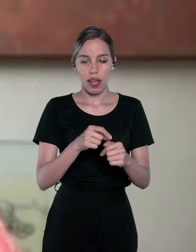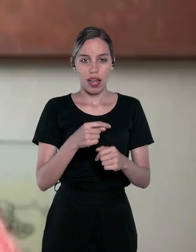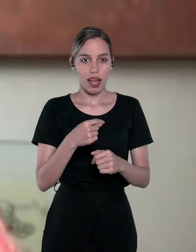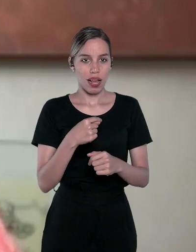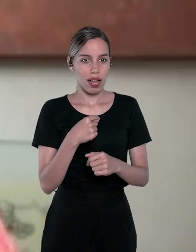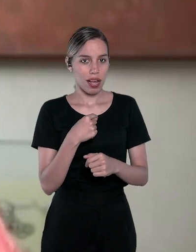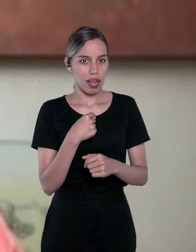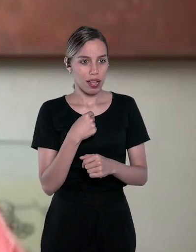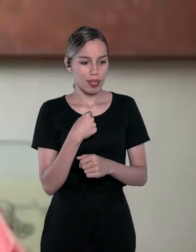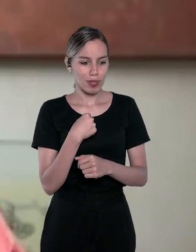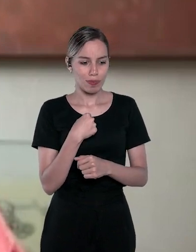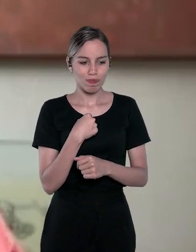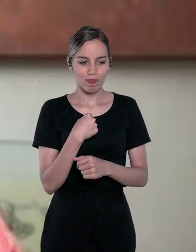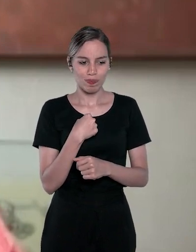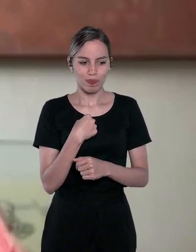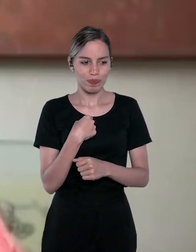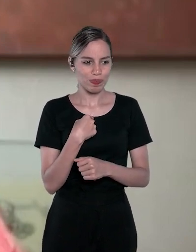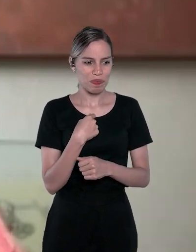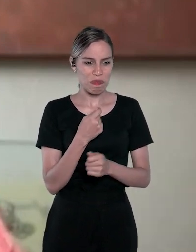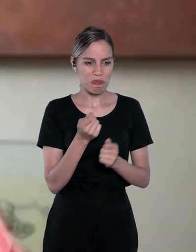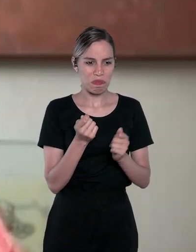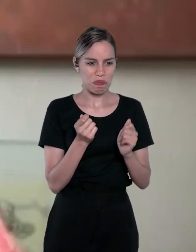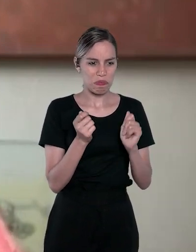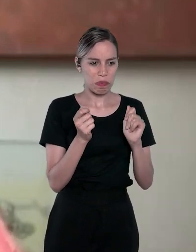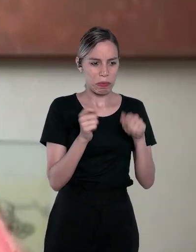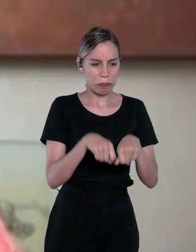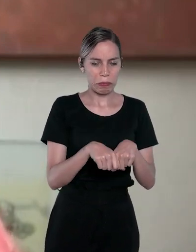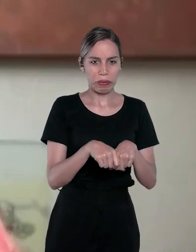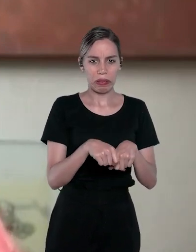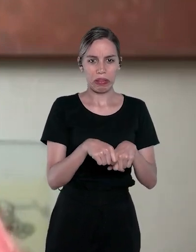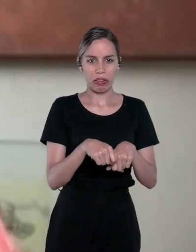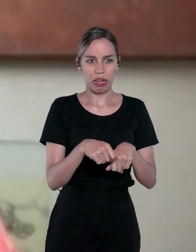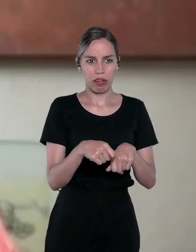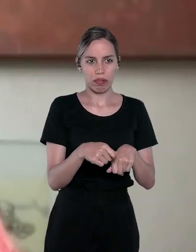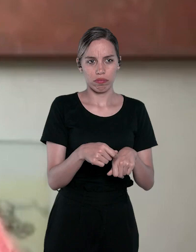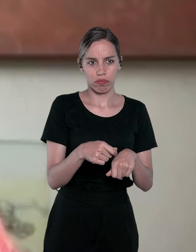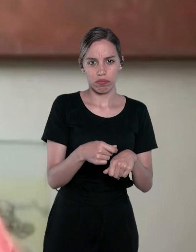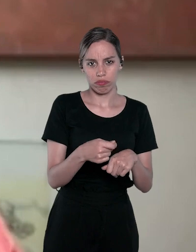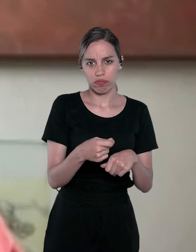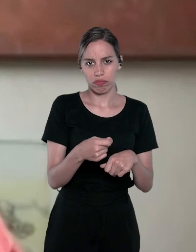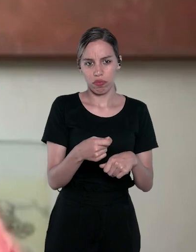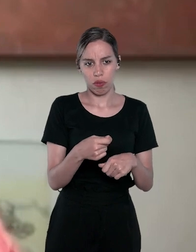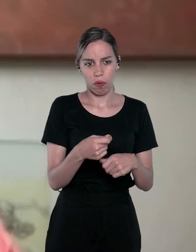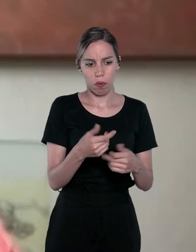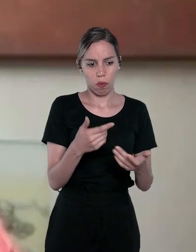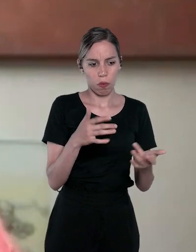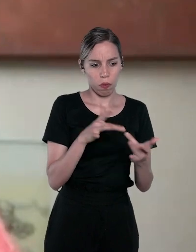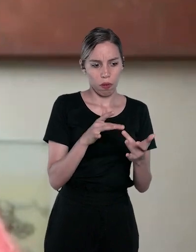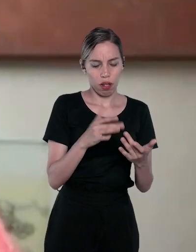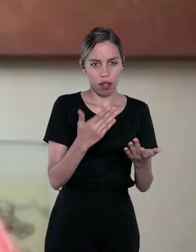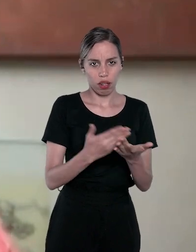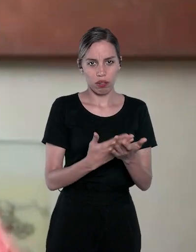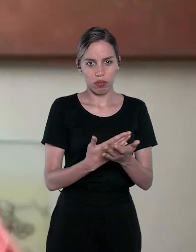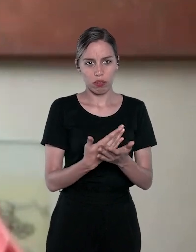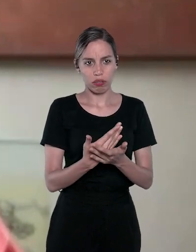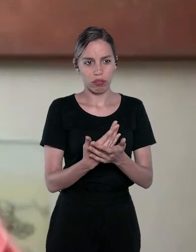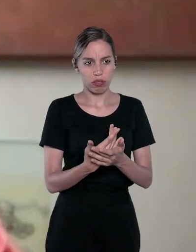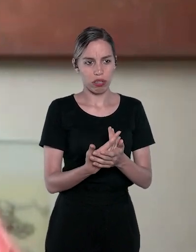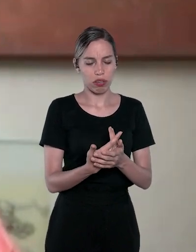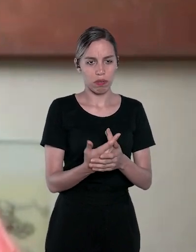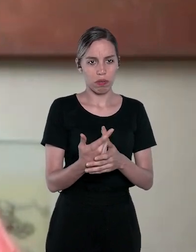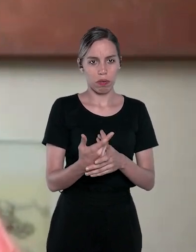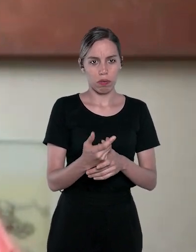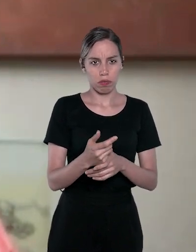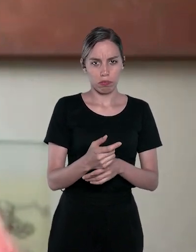permitiu acesso ainda precocemente, né, talvez, à grande literatura. Eu